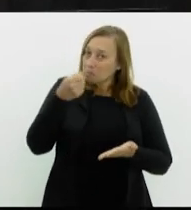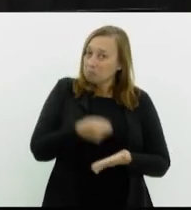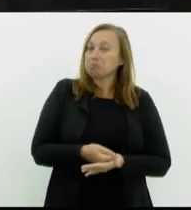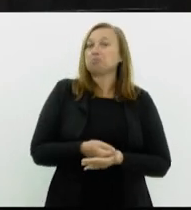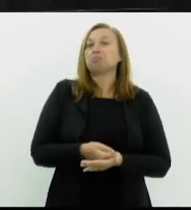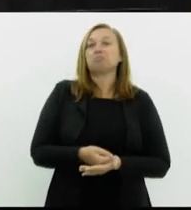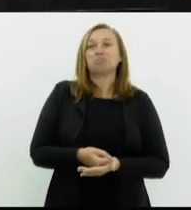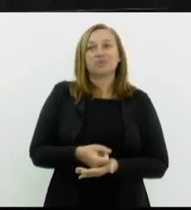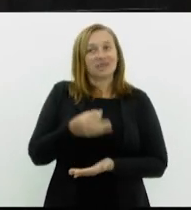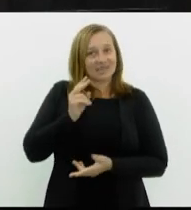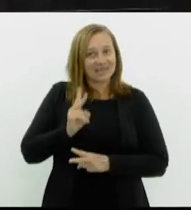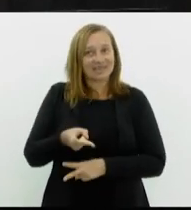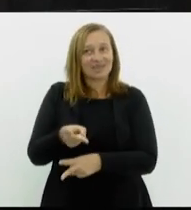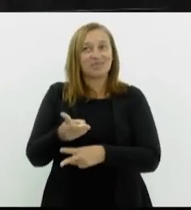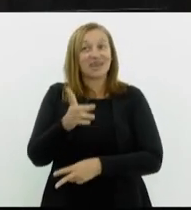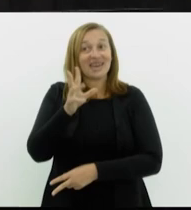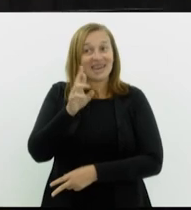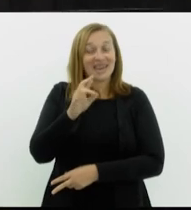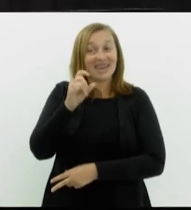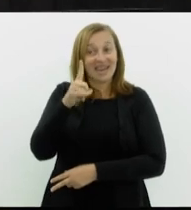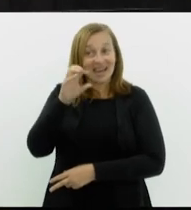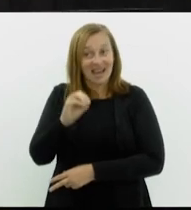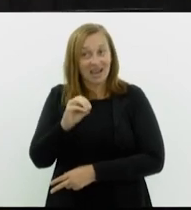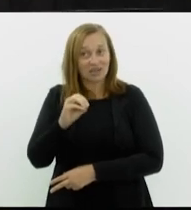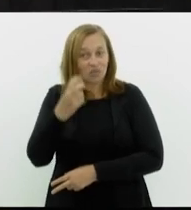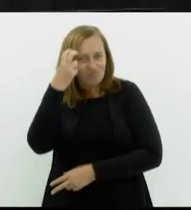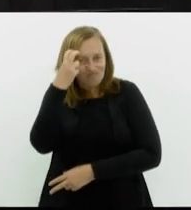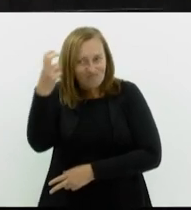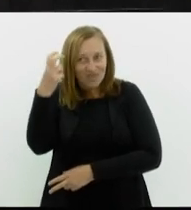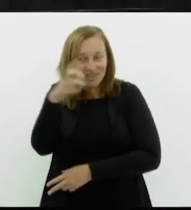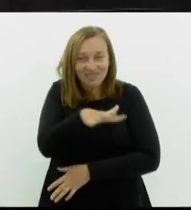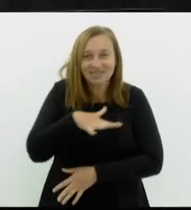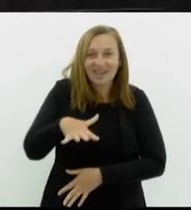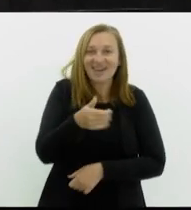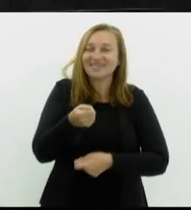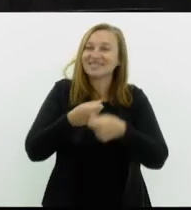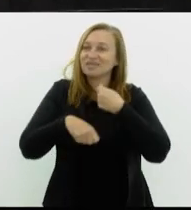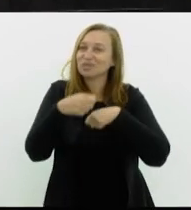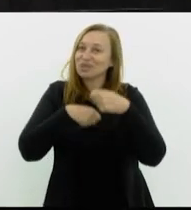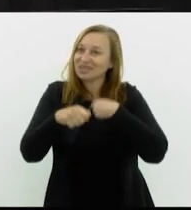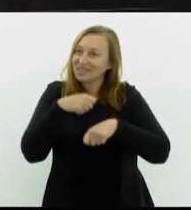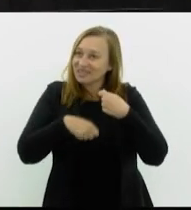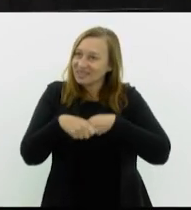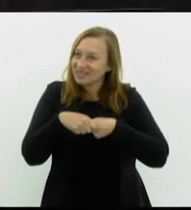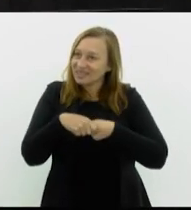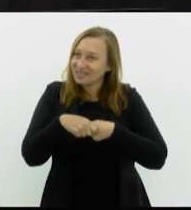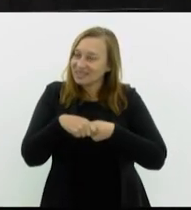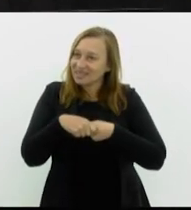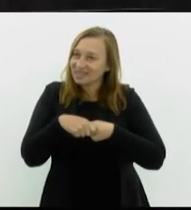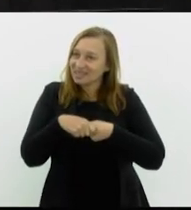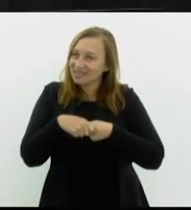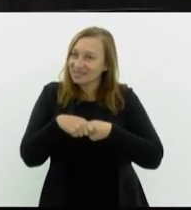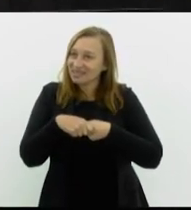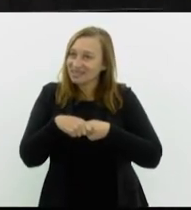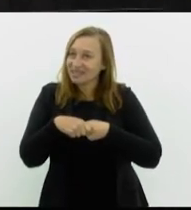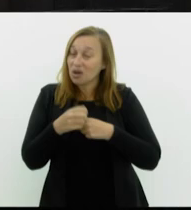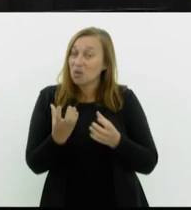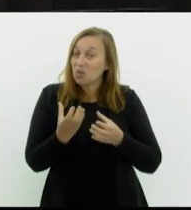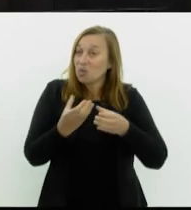sempre. Ricardo é um gênio da área administrativa, está na banca do concurso.